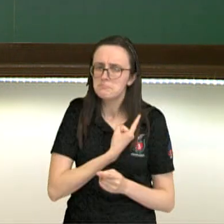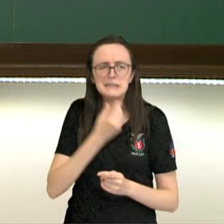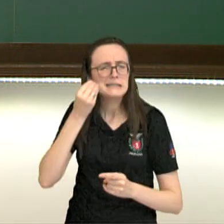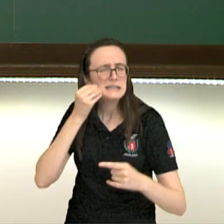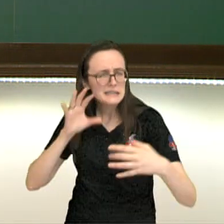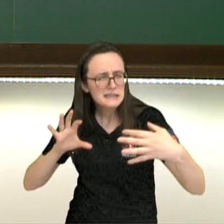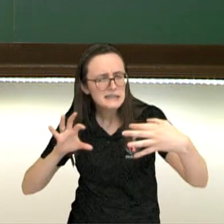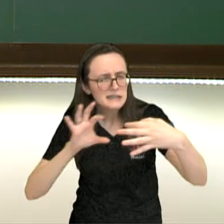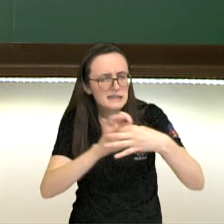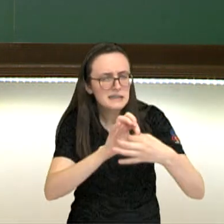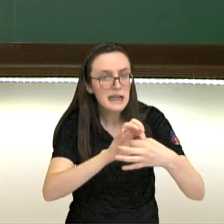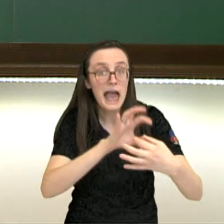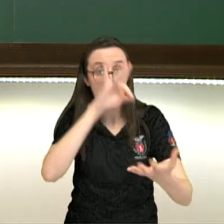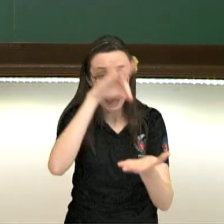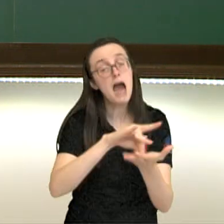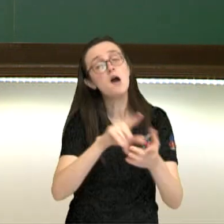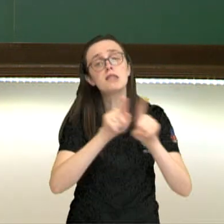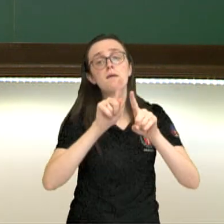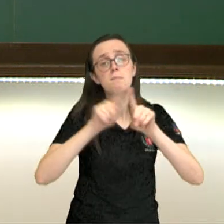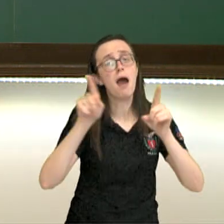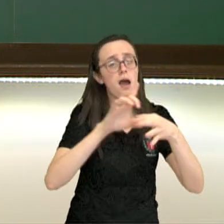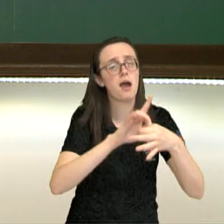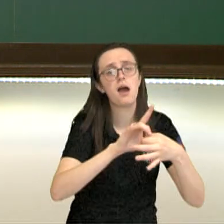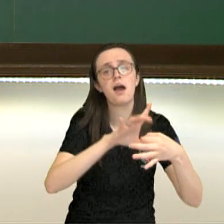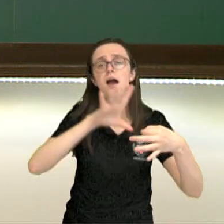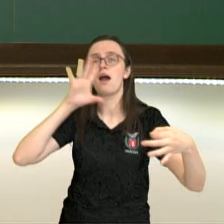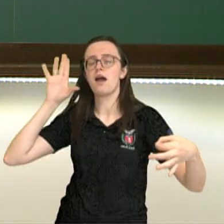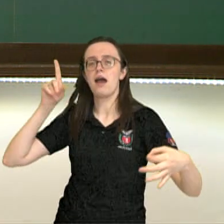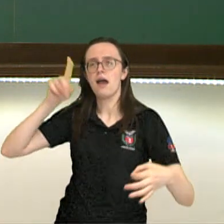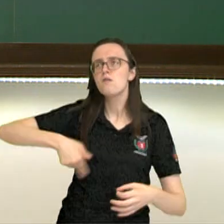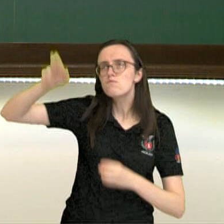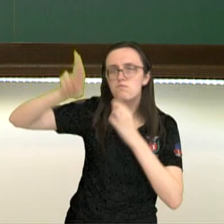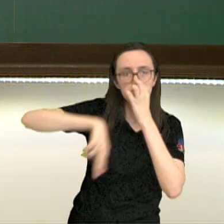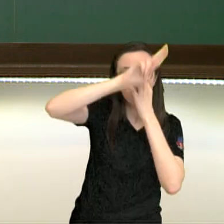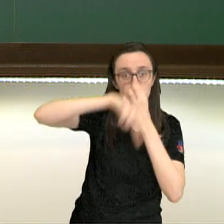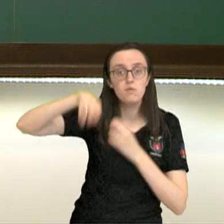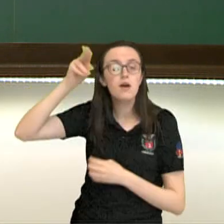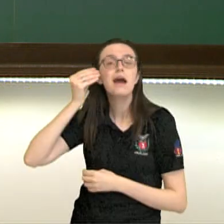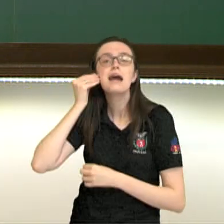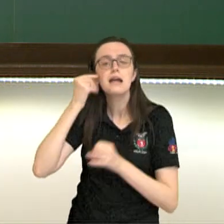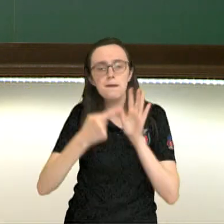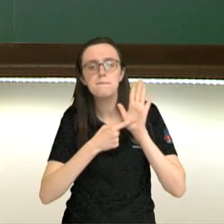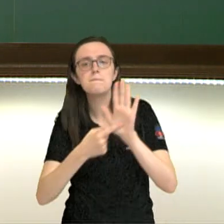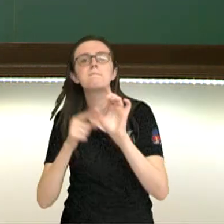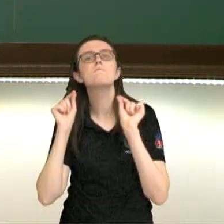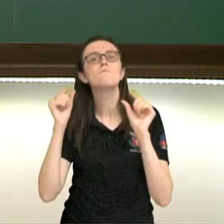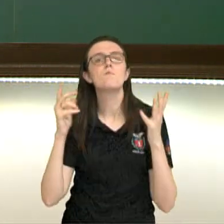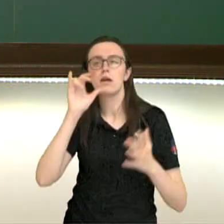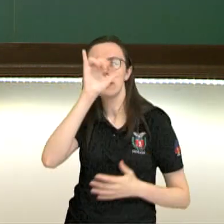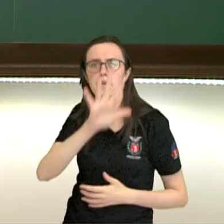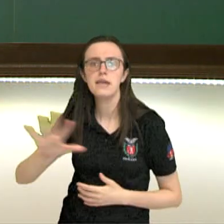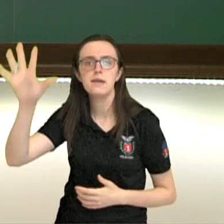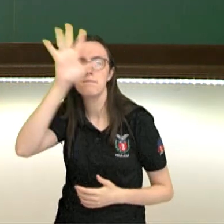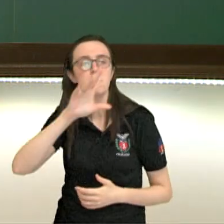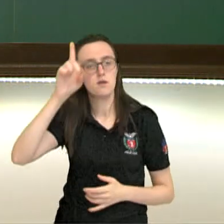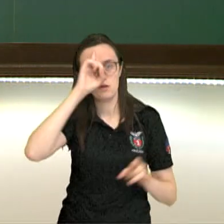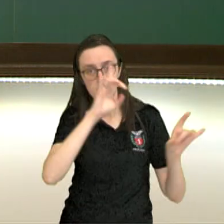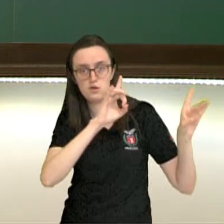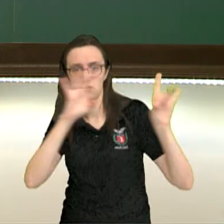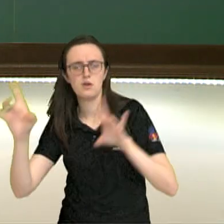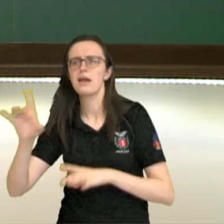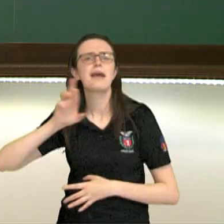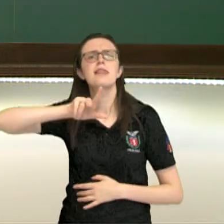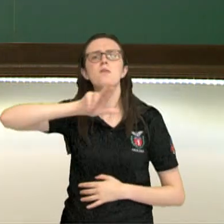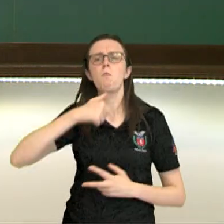real possível. E o impressionismo vai trabalhar com pinceladas rápidas, tentando retratar imagens do cotidiano. Não